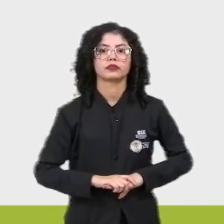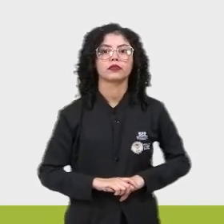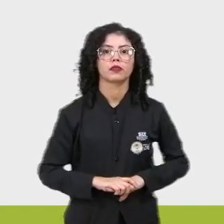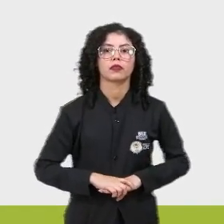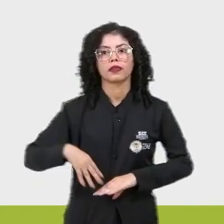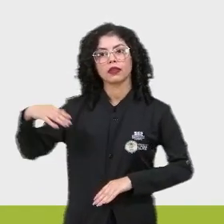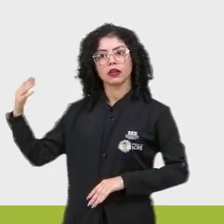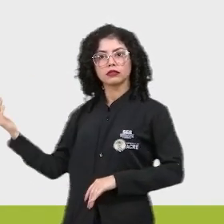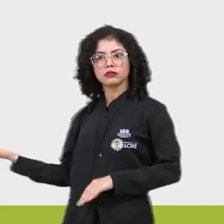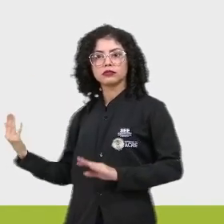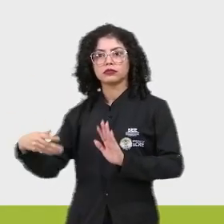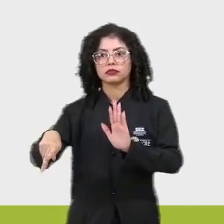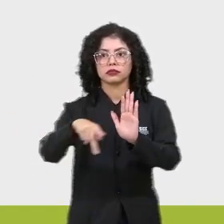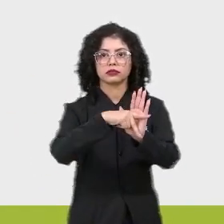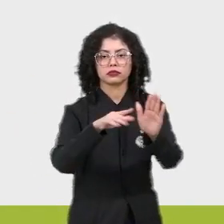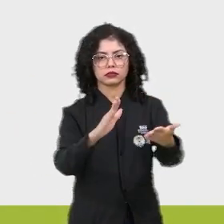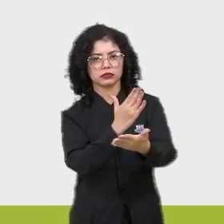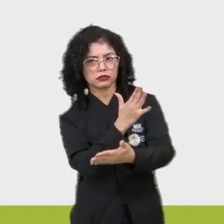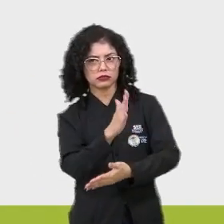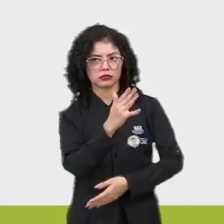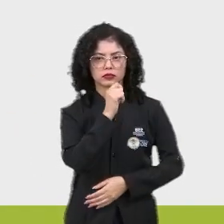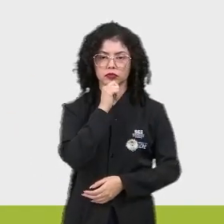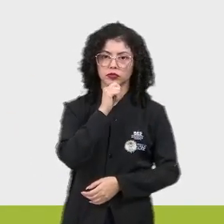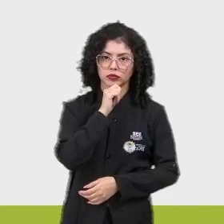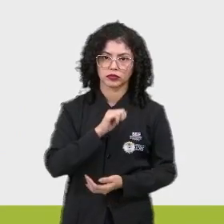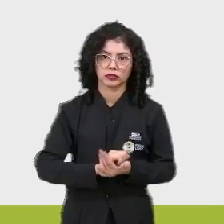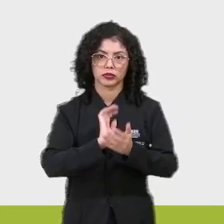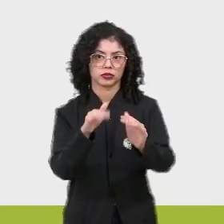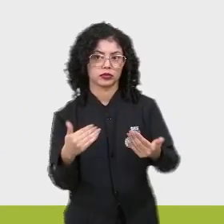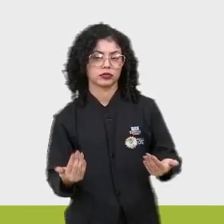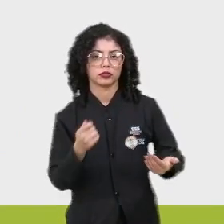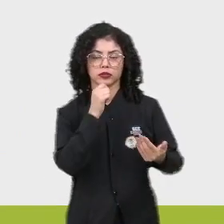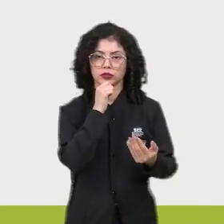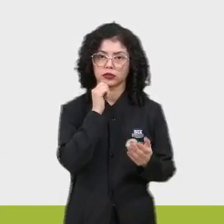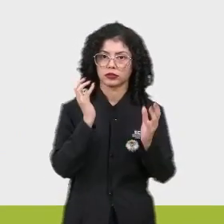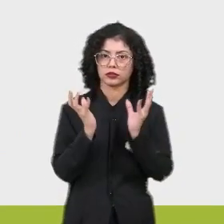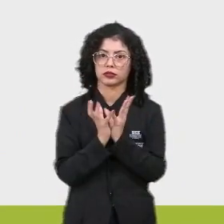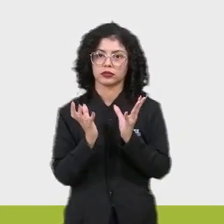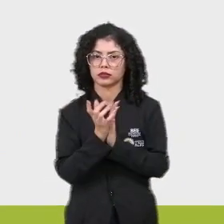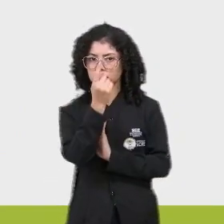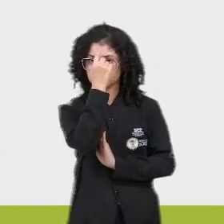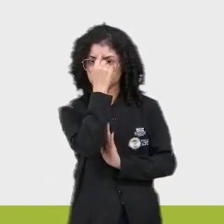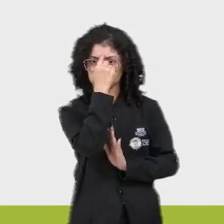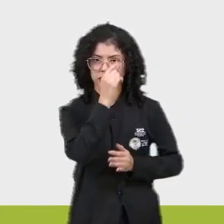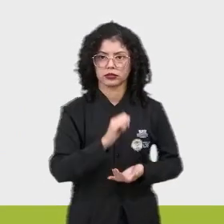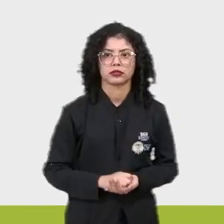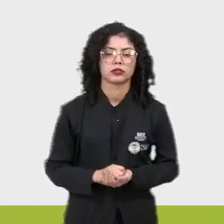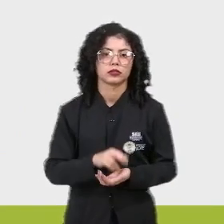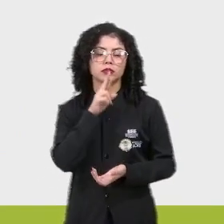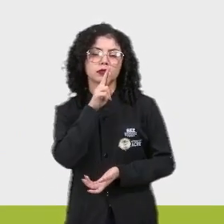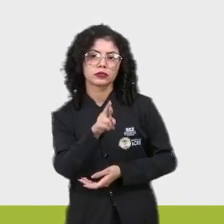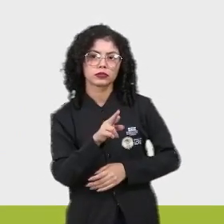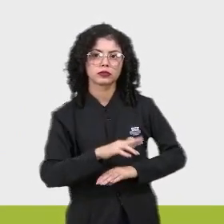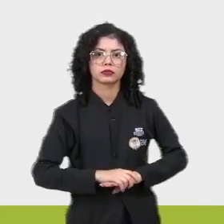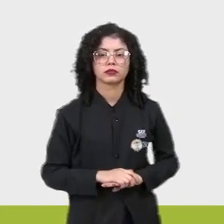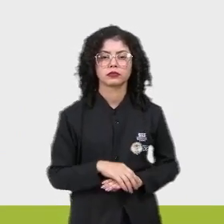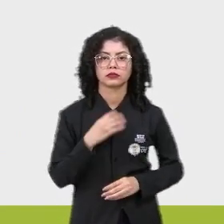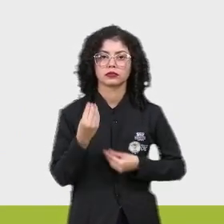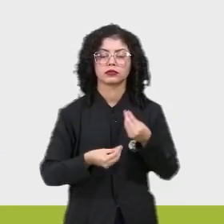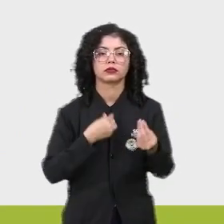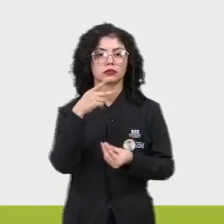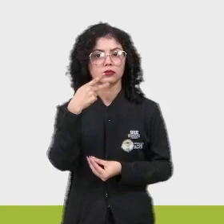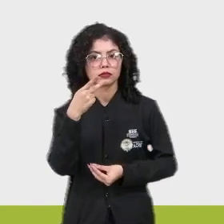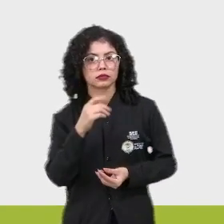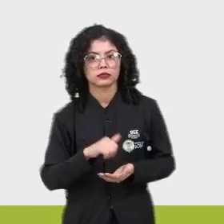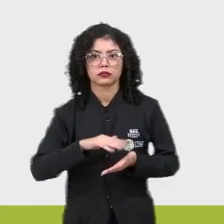eu vou colocar aqui mais ou menos a forma a qual ele pensou a sua resolução. Como eu falei,